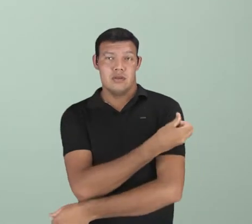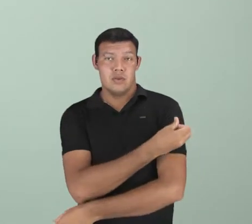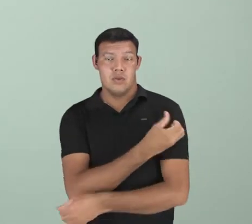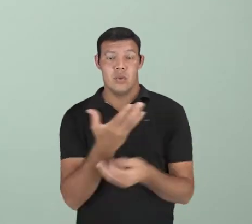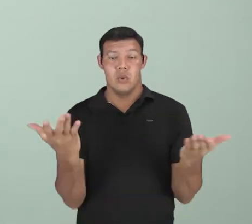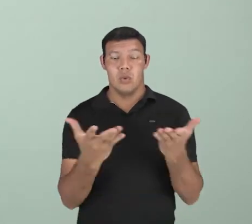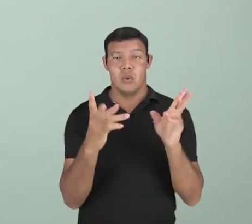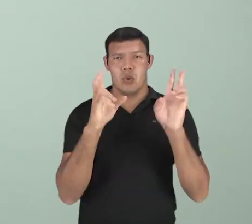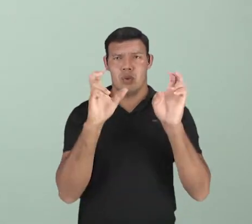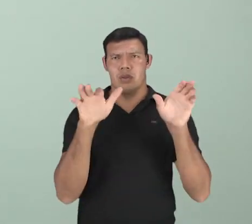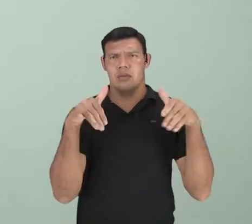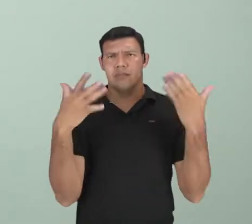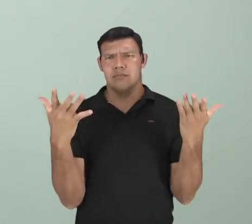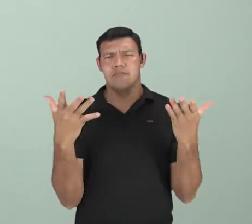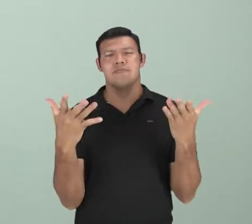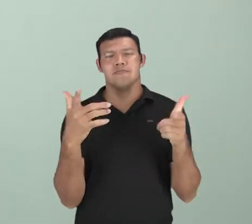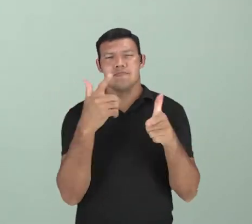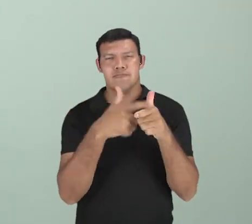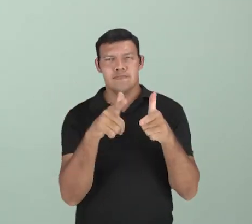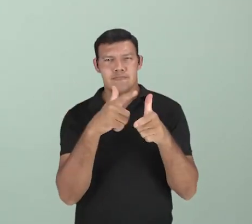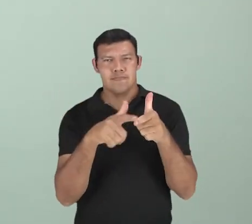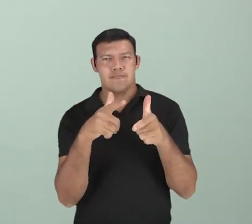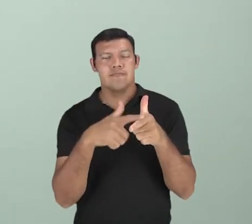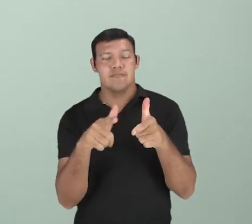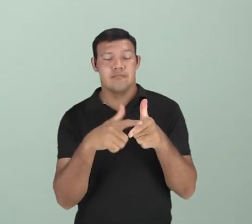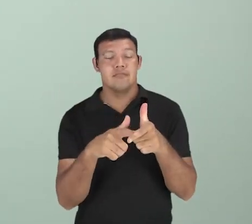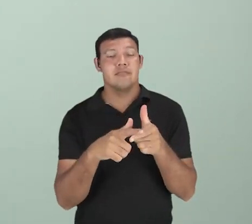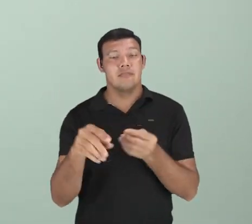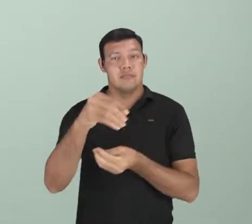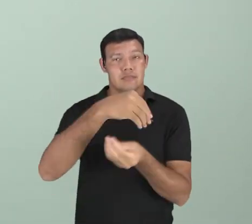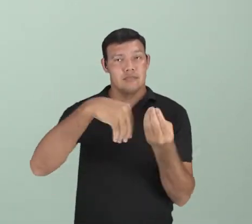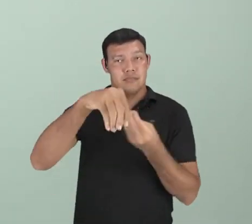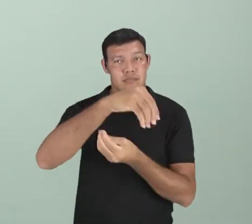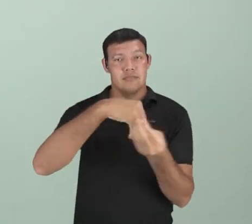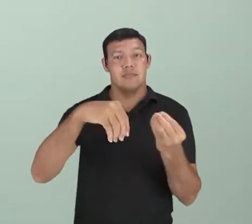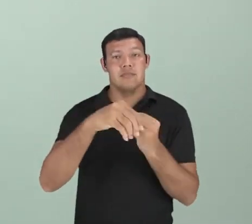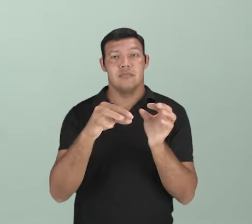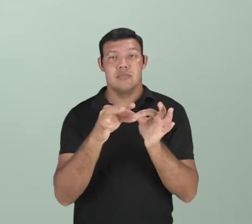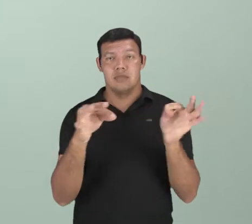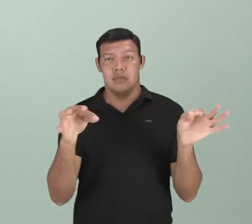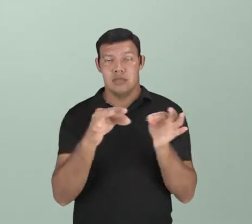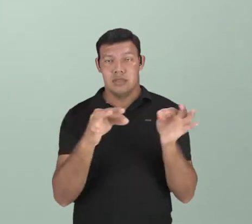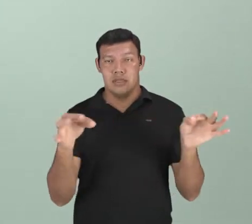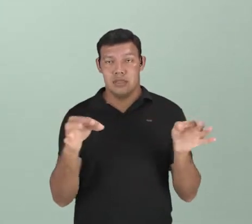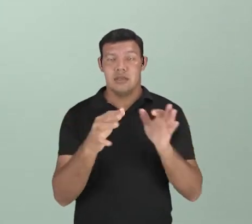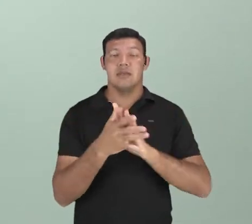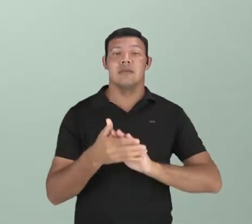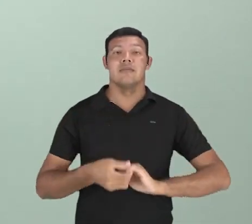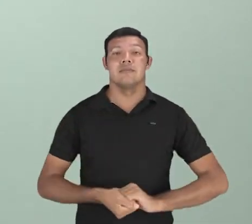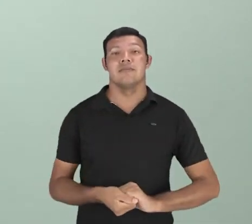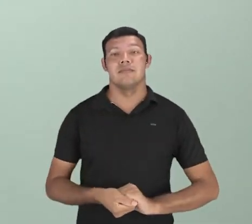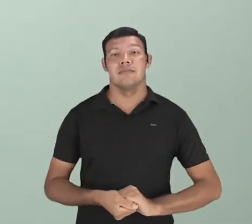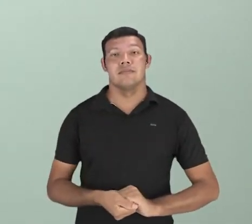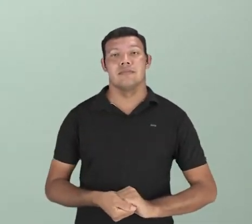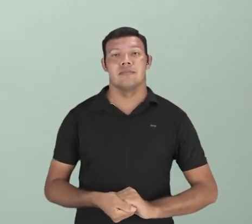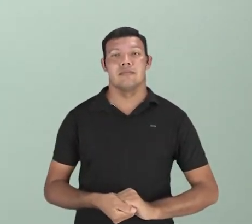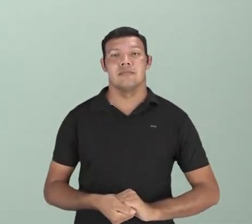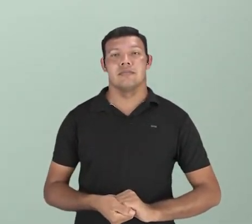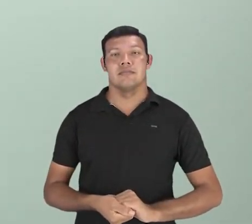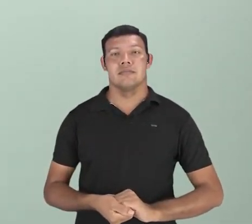iremos estudar situações envolvendo relações entre as unidades de medidas de comprimento então acompanhe